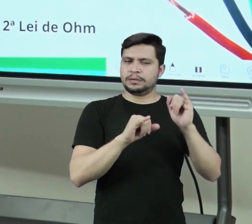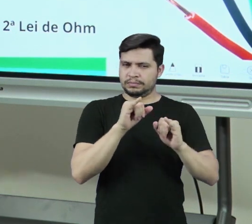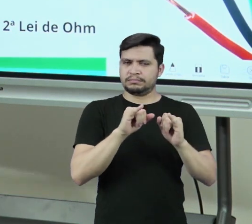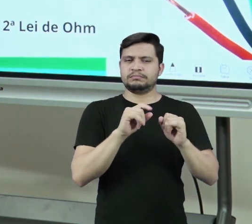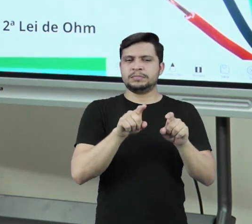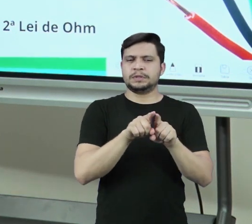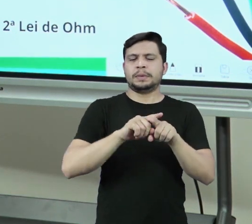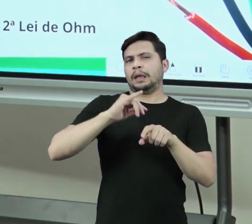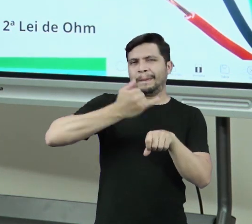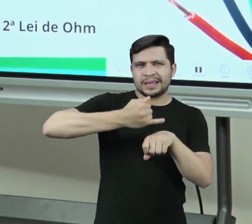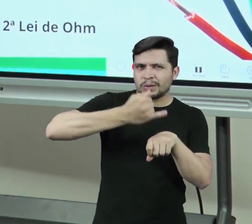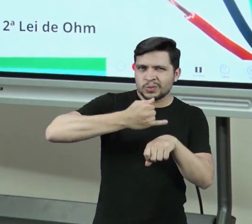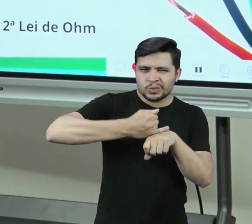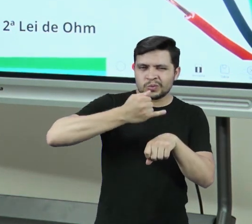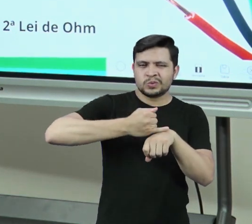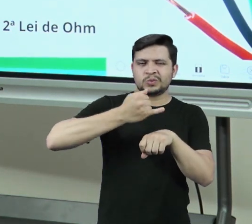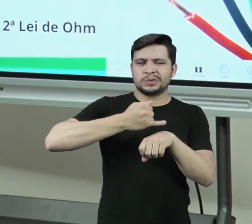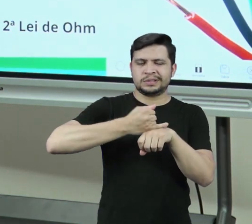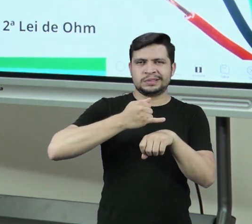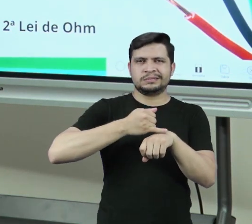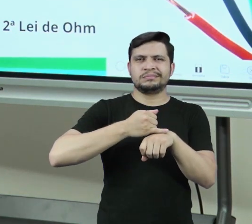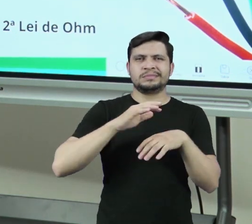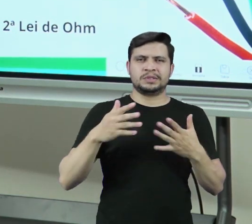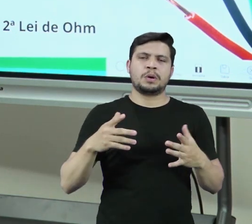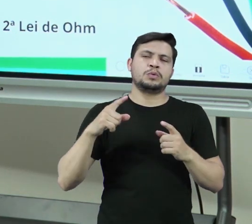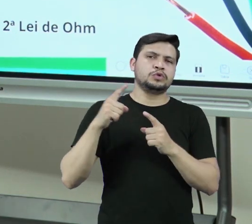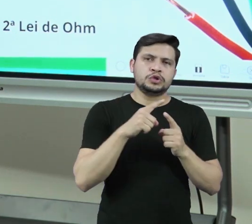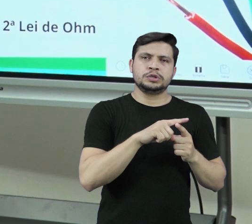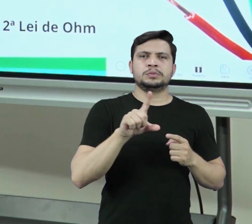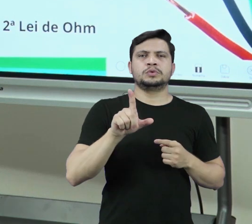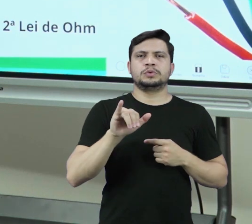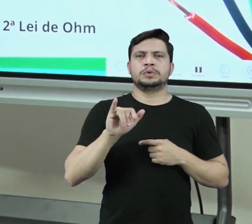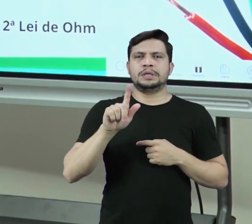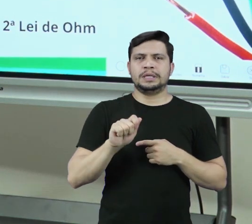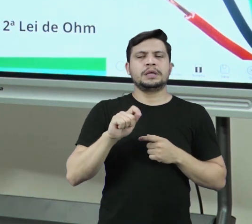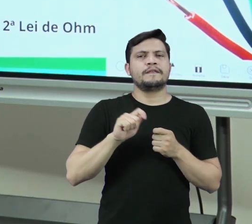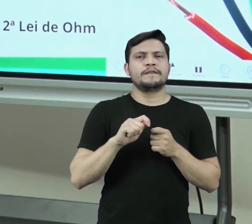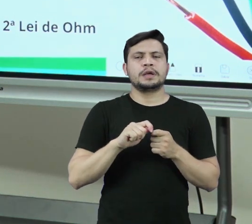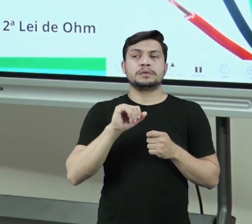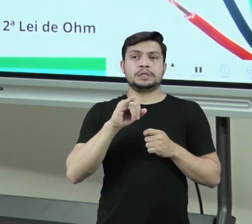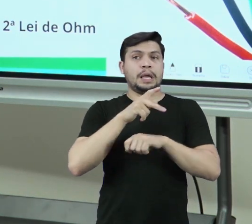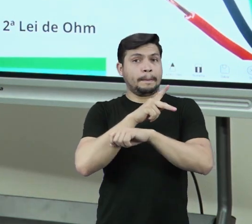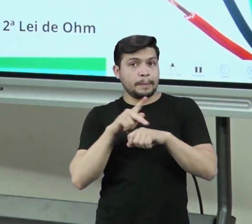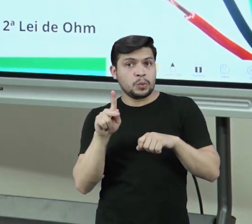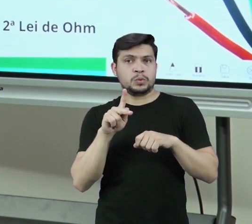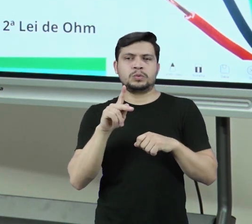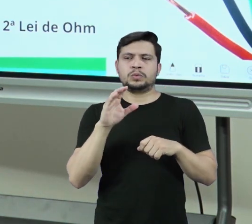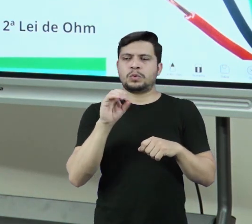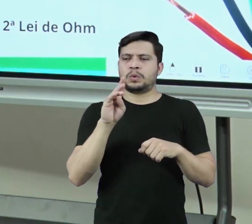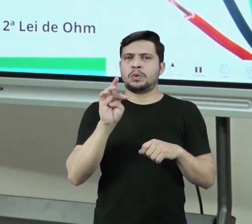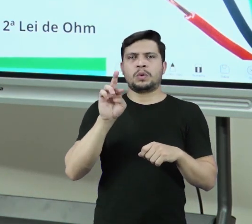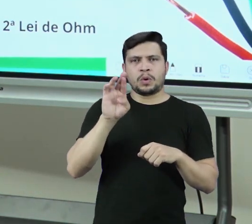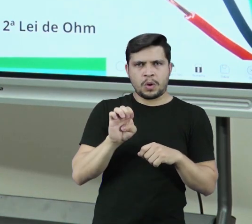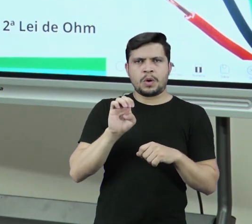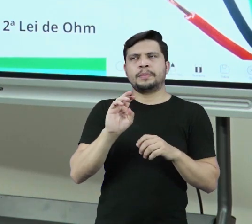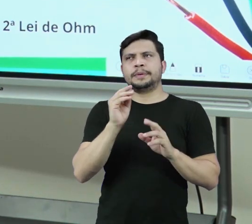caso, metalúrgica, né, podemos dizer assim, que seria qual tipo de liga é feito, se ele é puro cobre, se ele é misturado, se ele não é, e que é a resistividade.